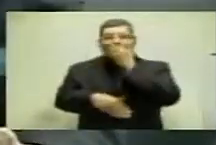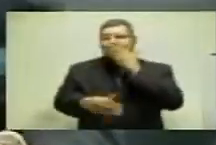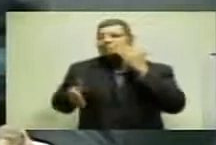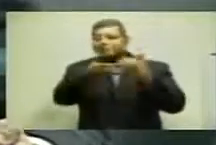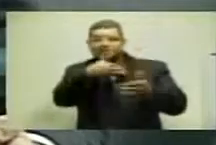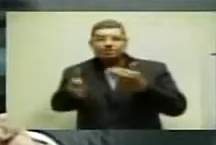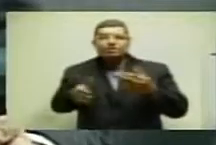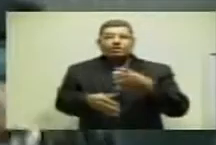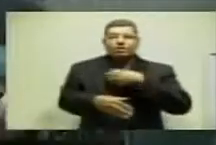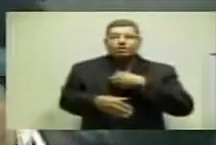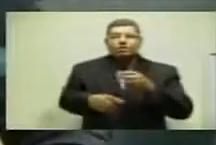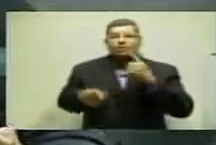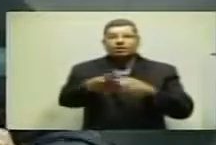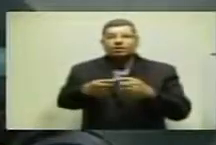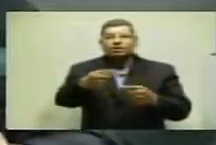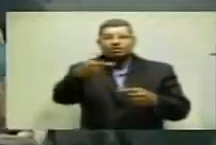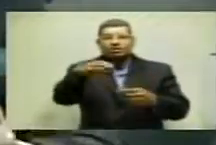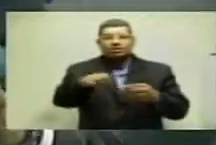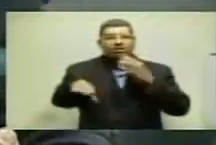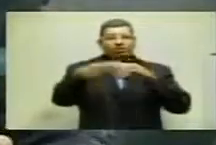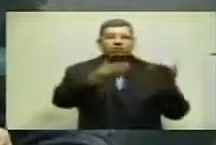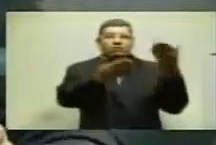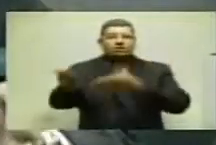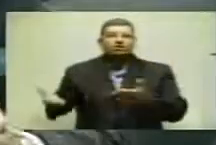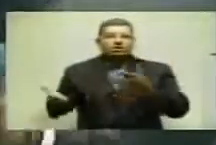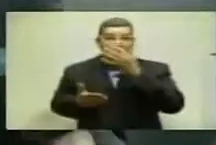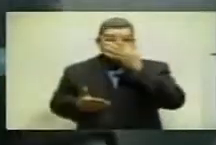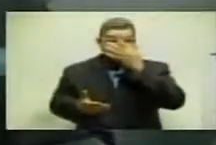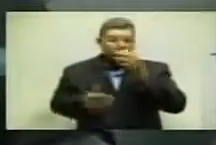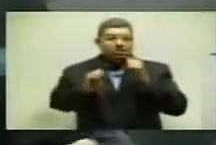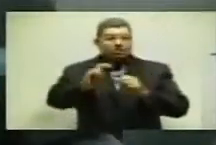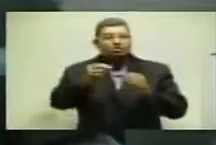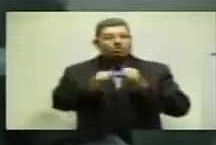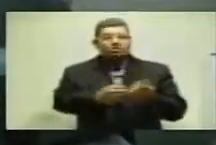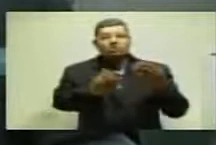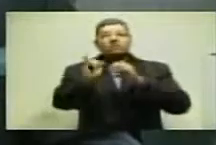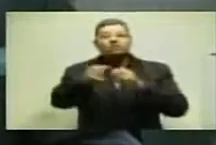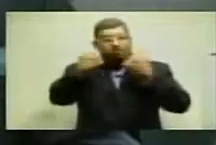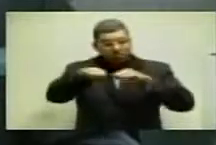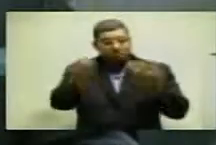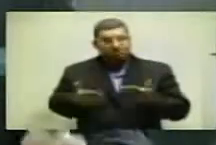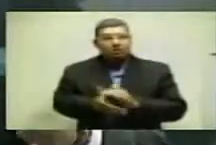qualquer momento no Senado Federal. A PEC da música vai trazer, ou pode trazer, se aprovada,